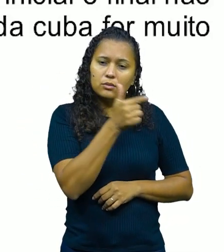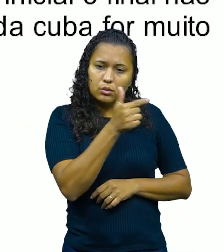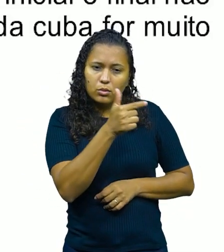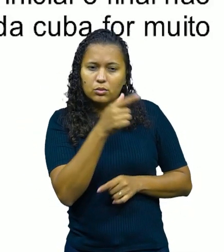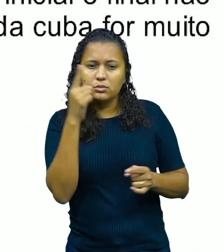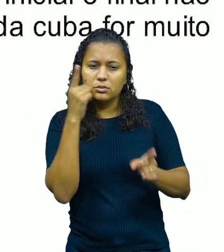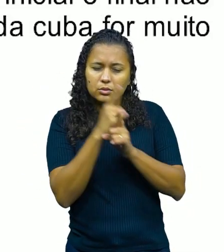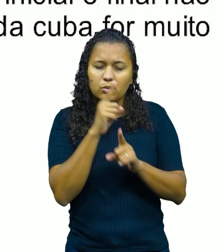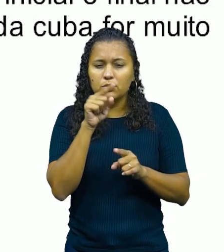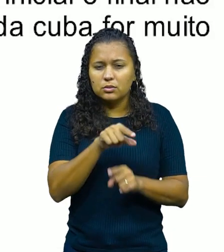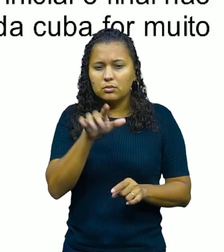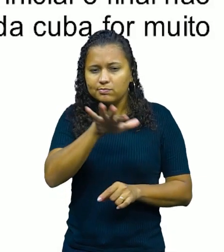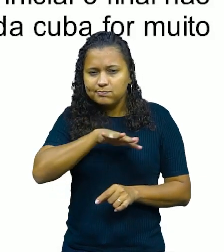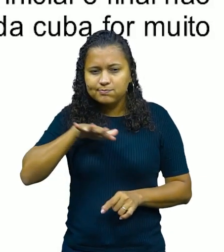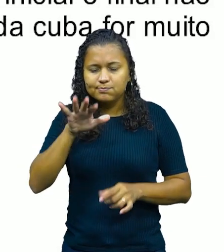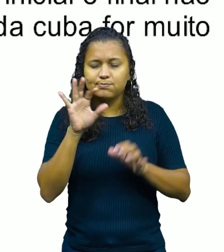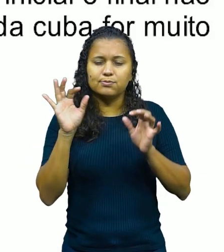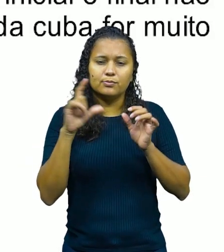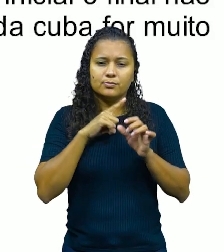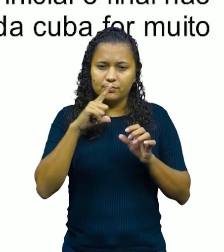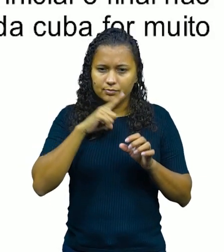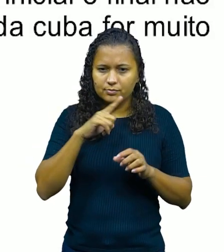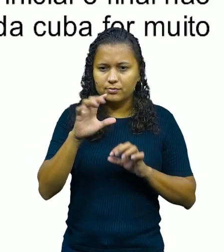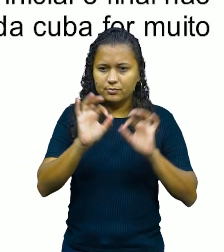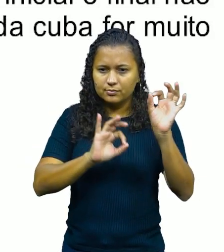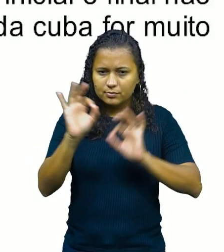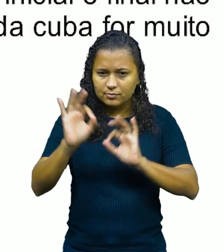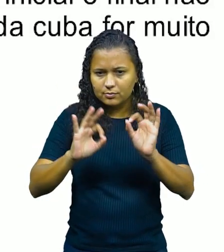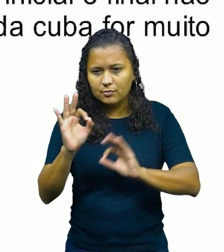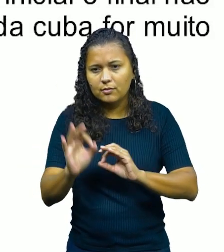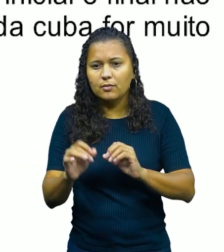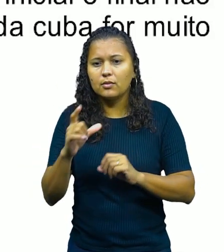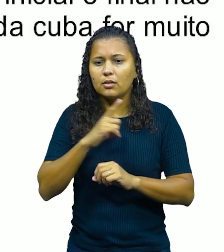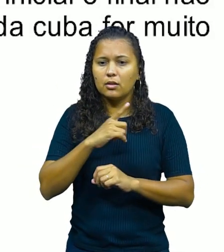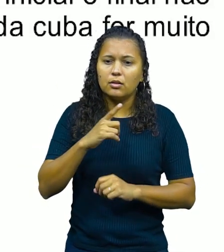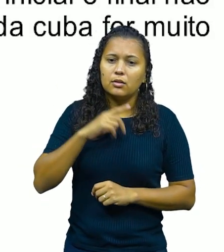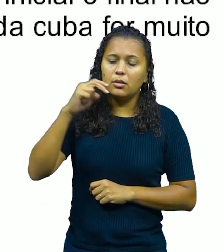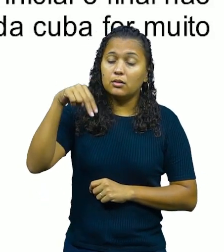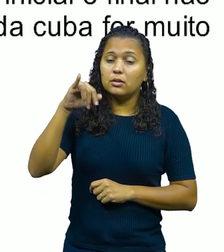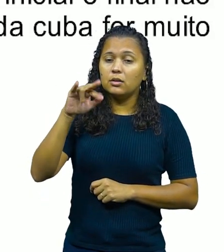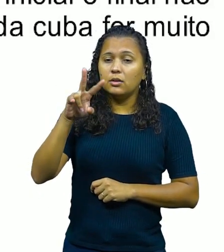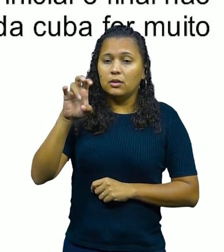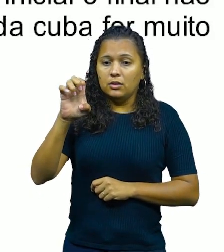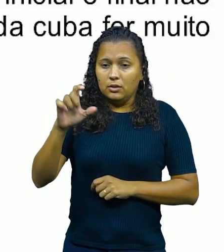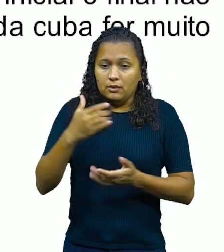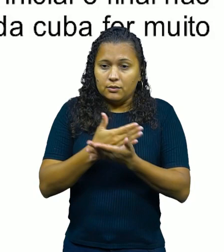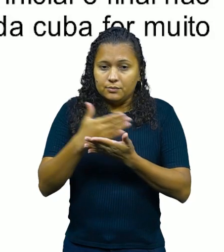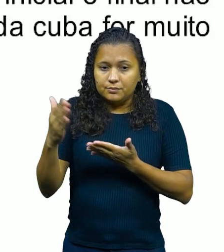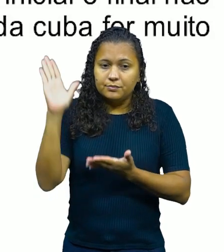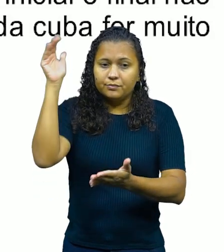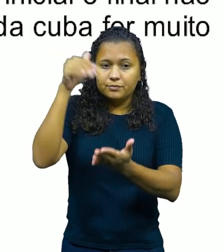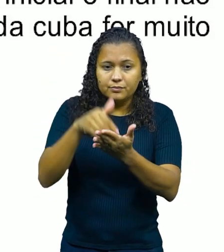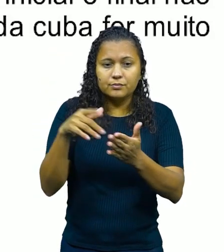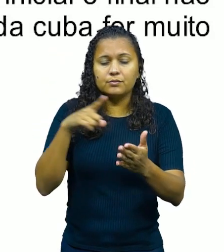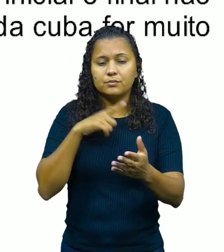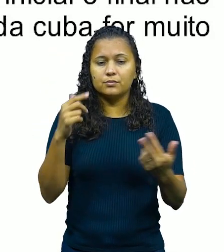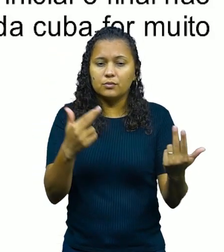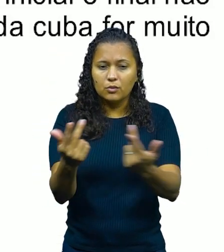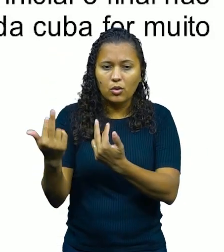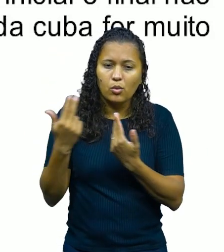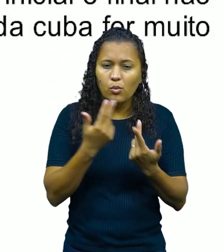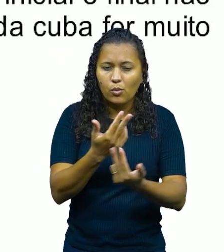indicada em uma escala colocada junto ao ramo. Devido ao nível inicial e ao